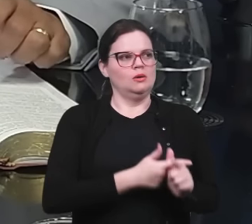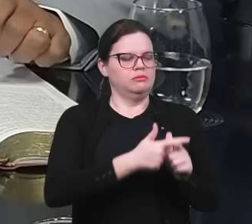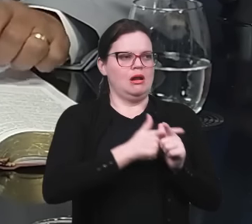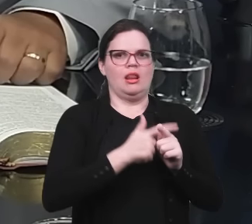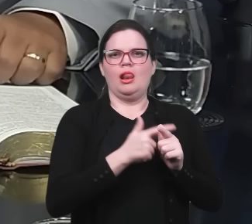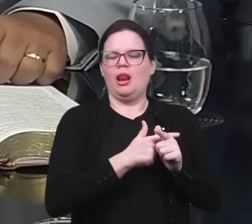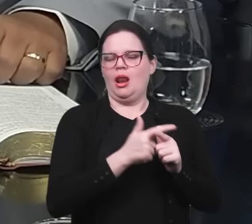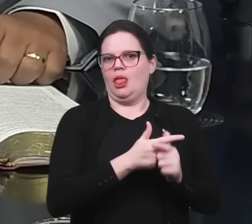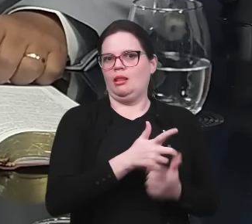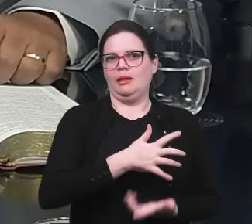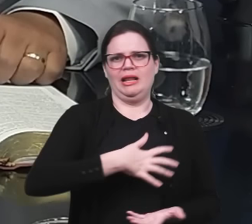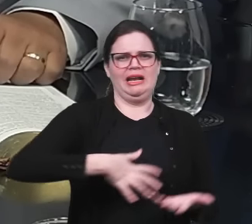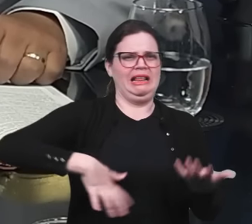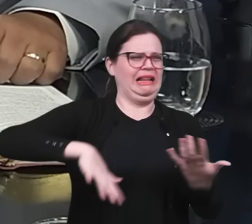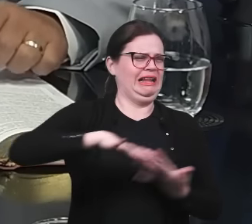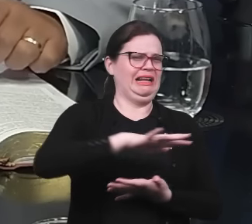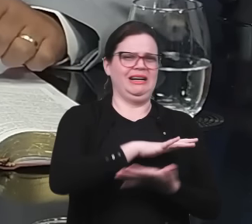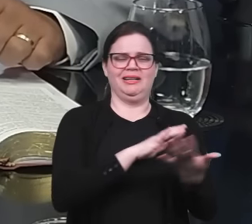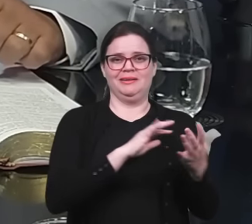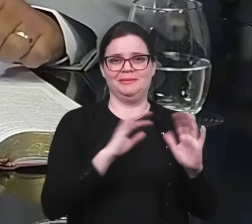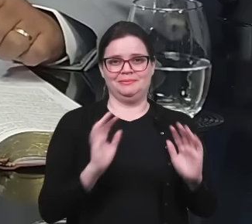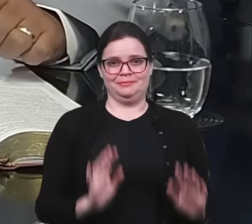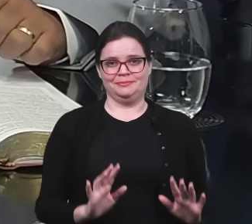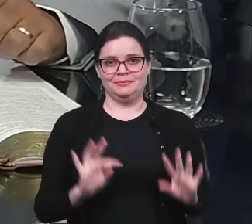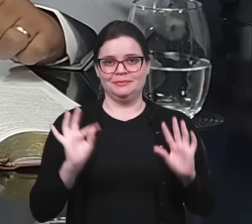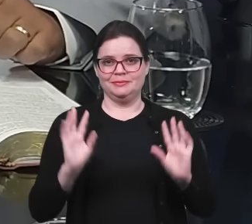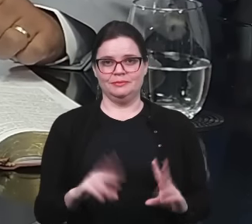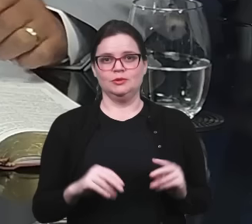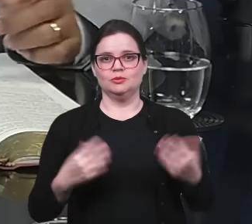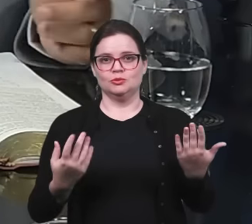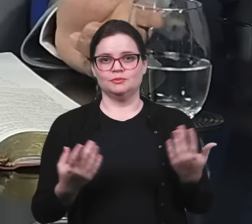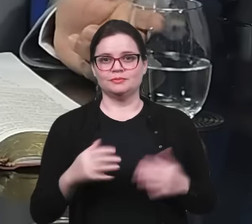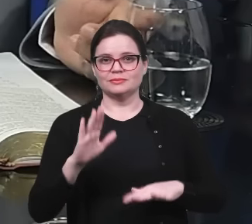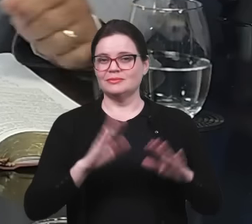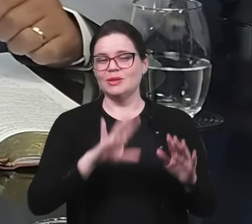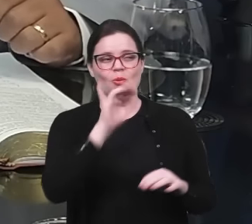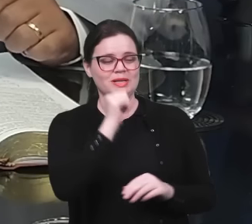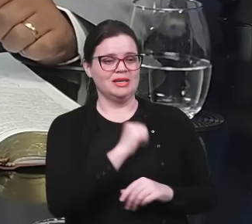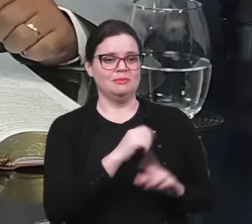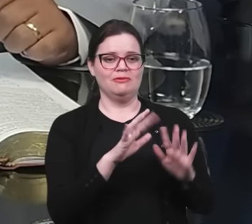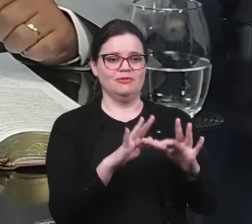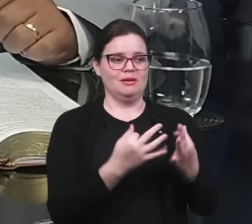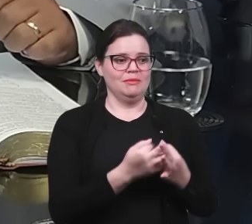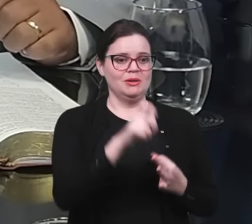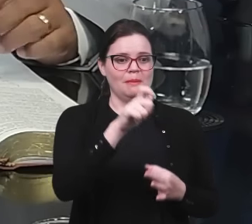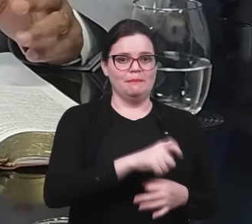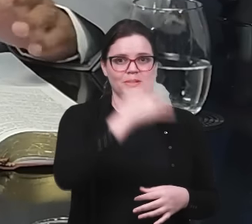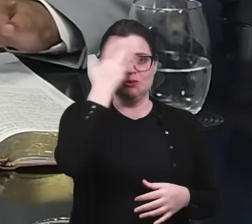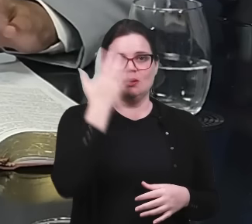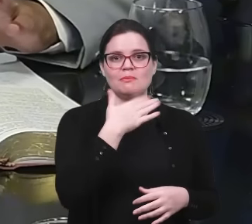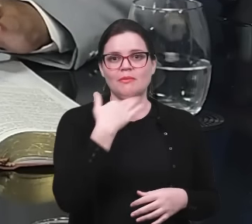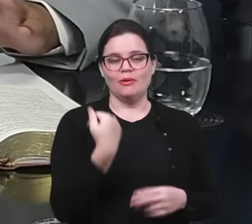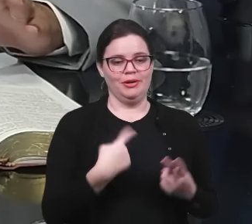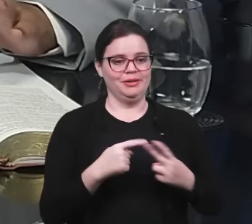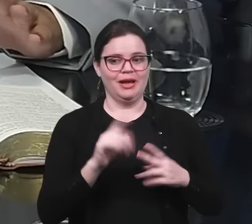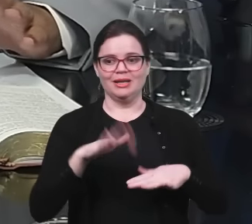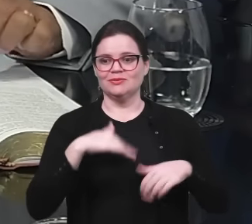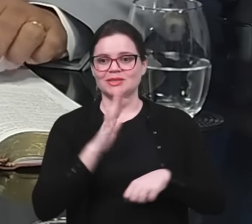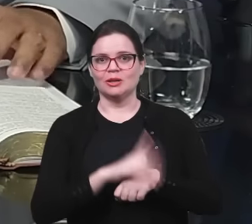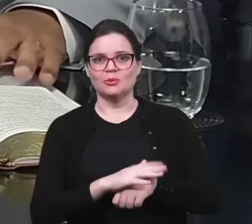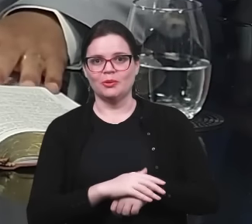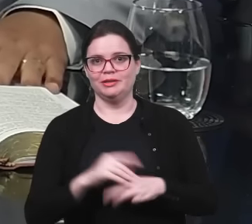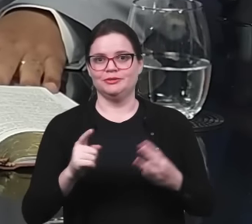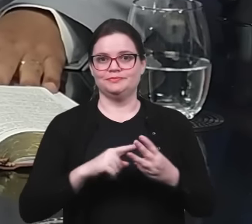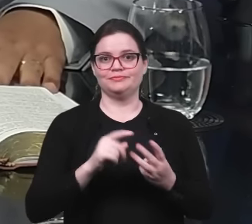tudo transtorna. Às vezes é um falecimento de um ente querido, às vezes um desemprego, às vezes uma enfermidade. Então,